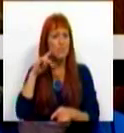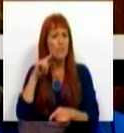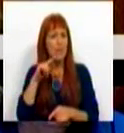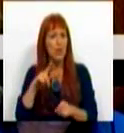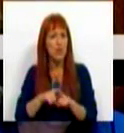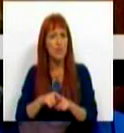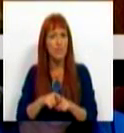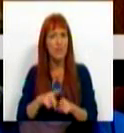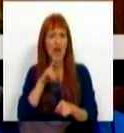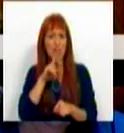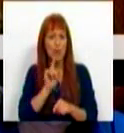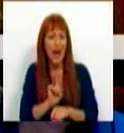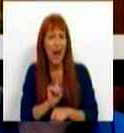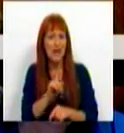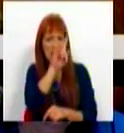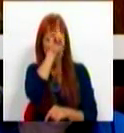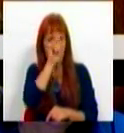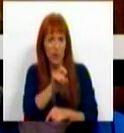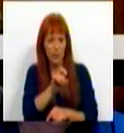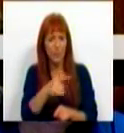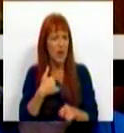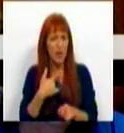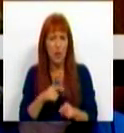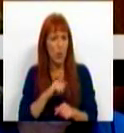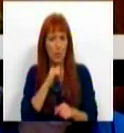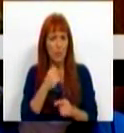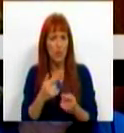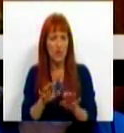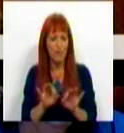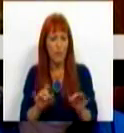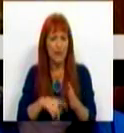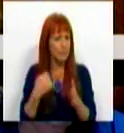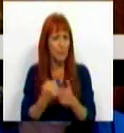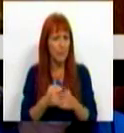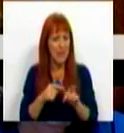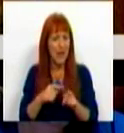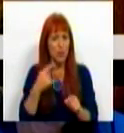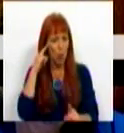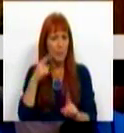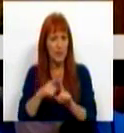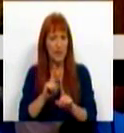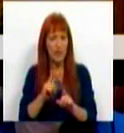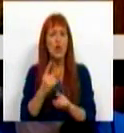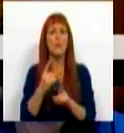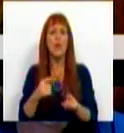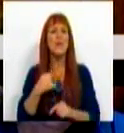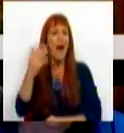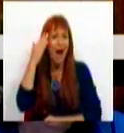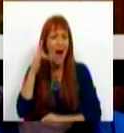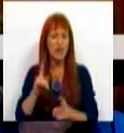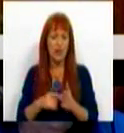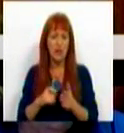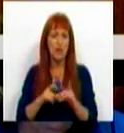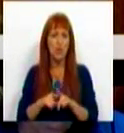vista responder a esta questão. Não temos ainda um formato final, mas é esse o nosso objetivo, porque entendemos que é